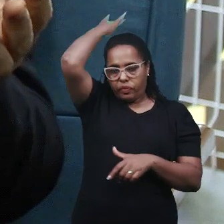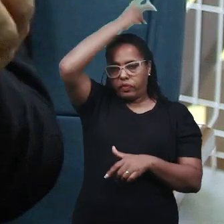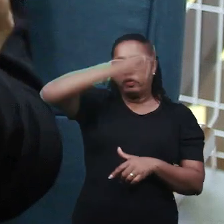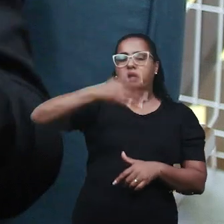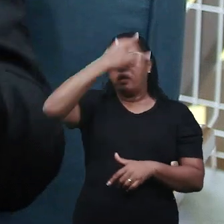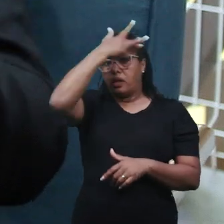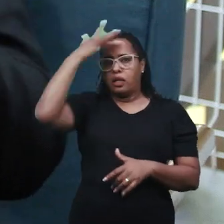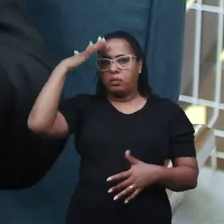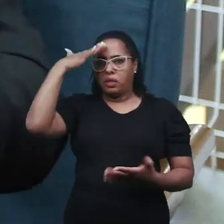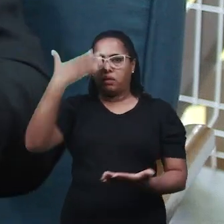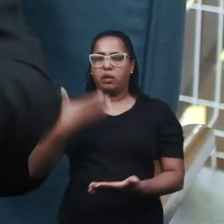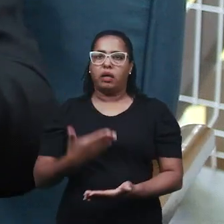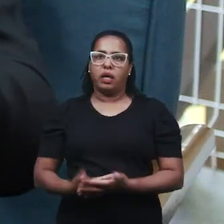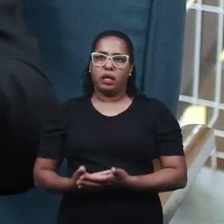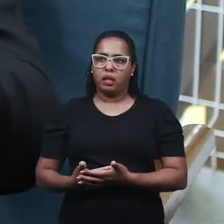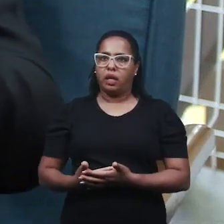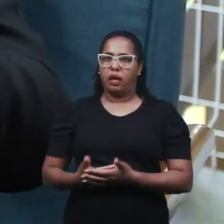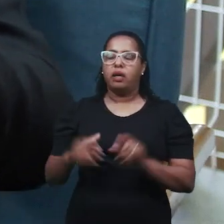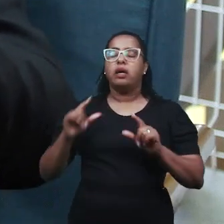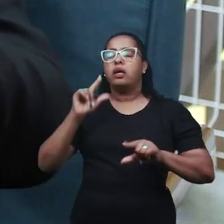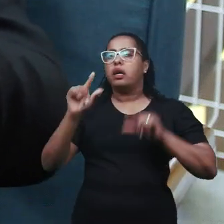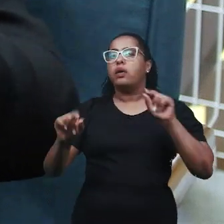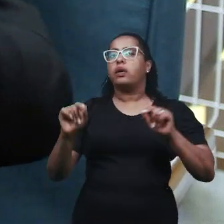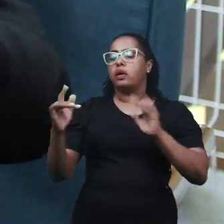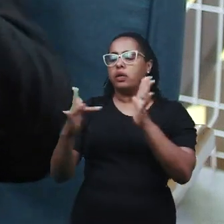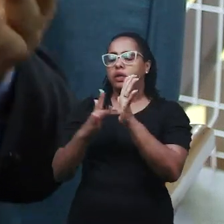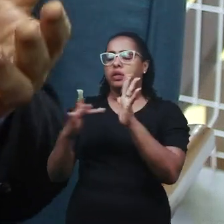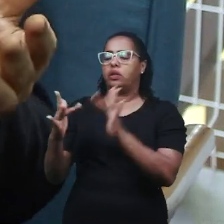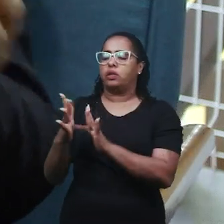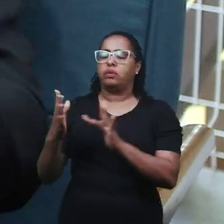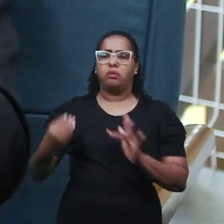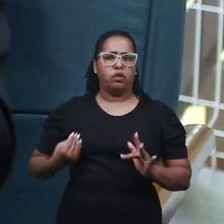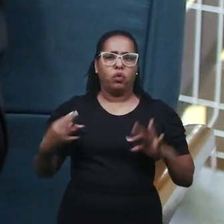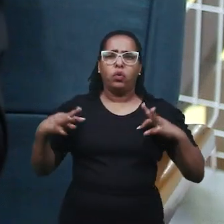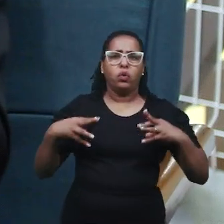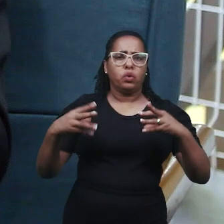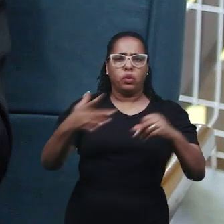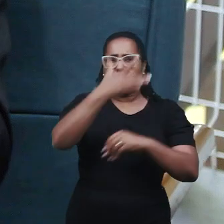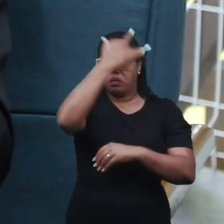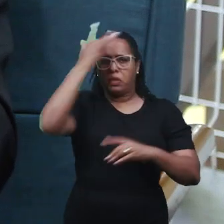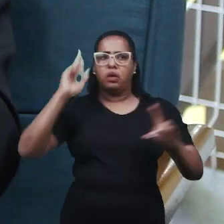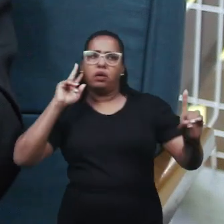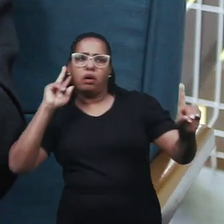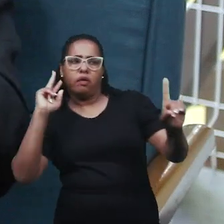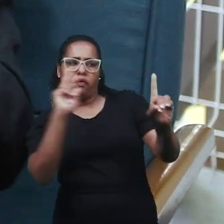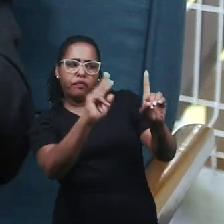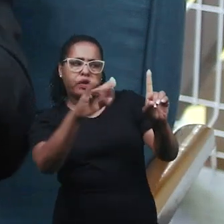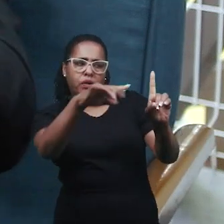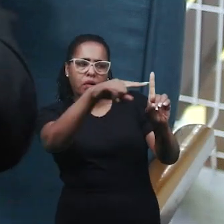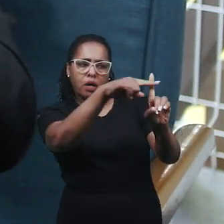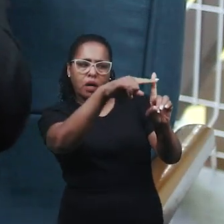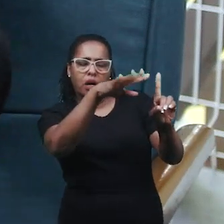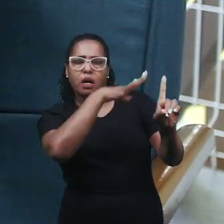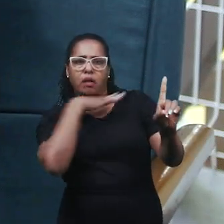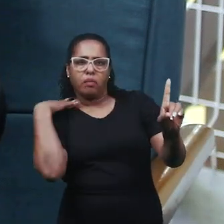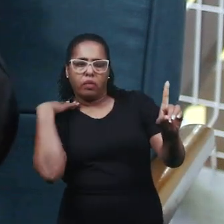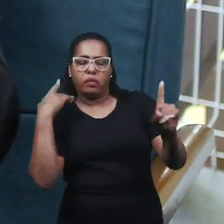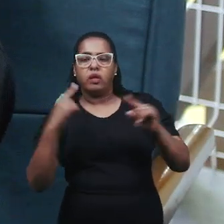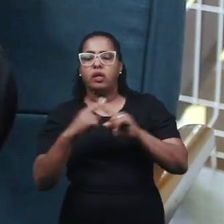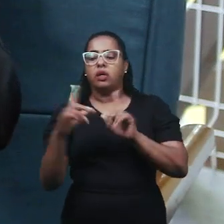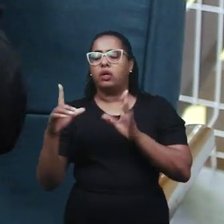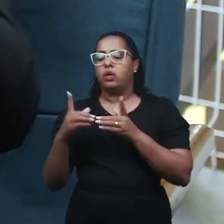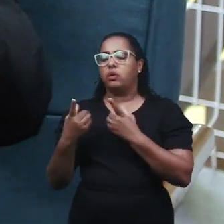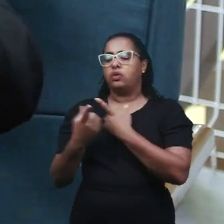acreditar, que era que Jesus estava vivo, né? Todo mundo viu ele morrer, mas só os discípulos viram ele vivo. E os discípulos tinham essa